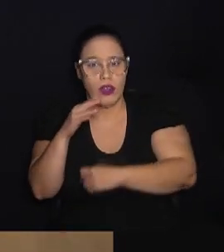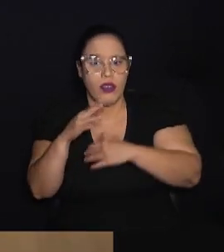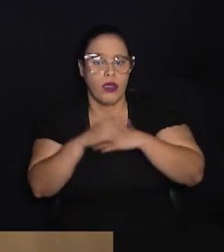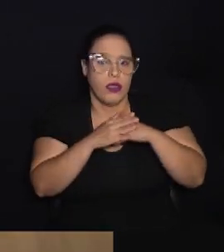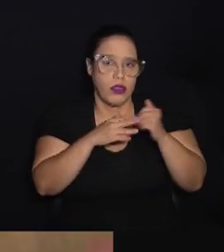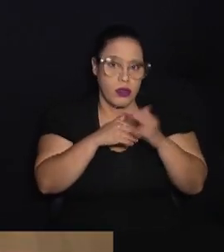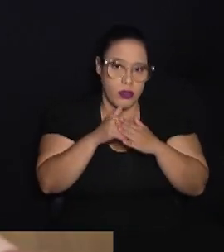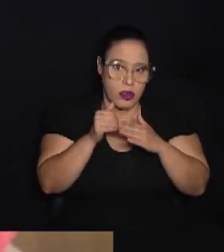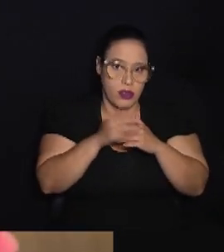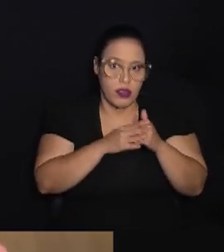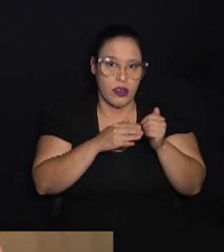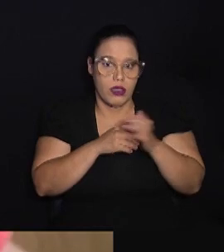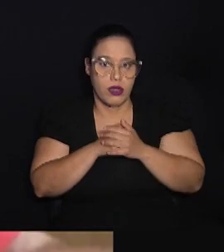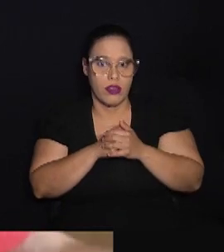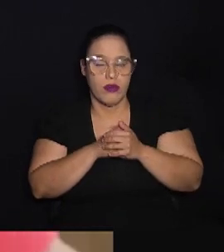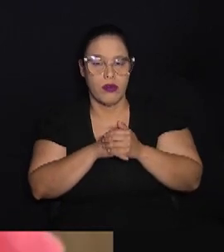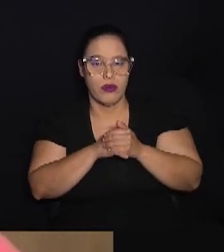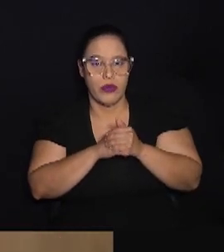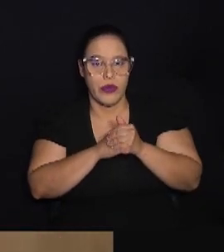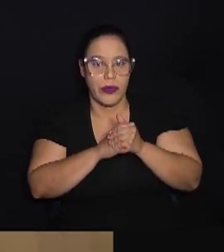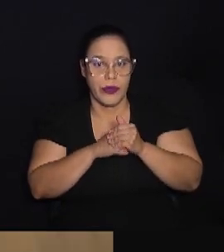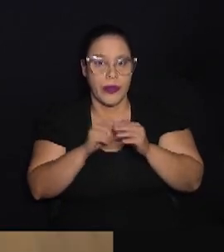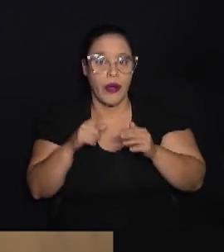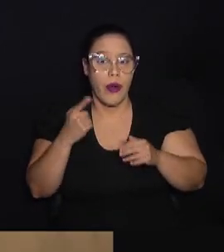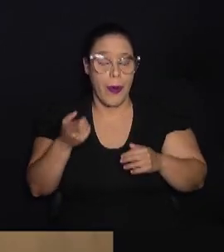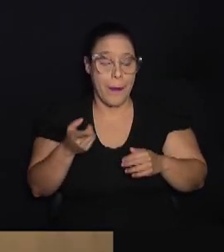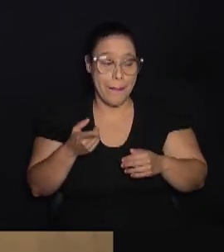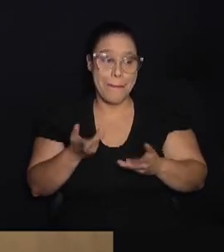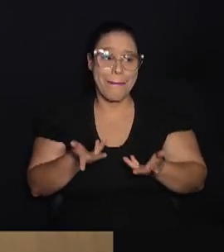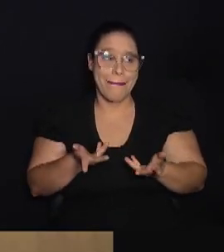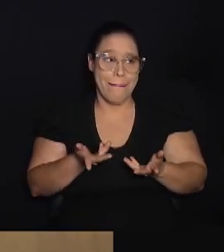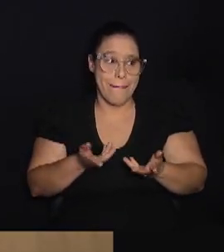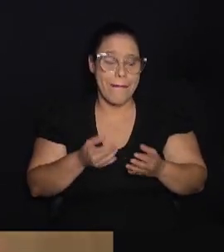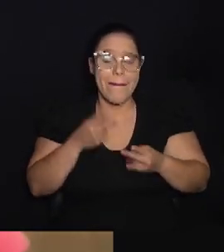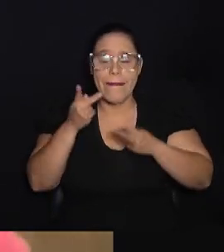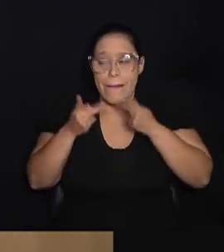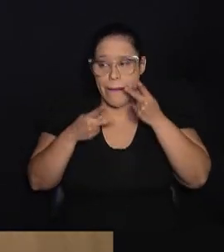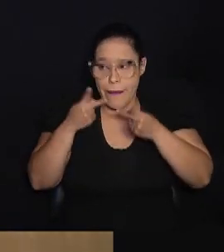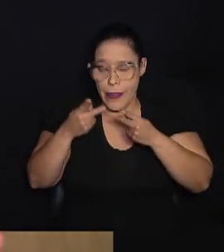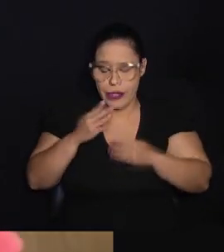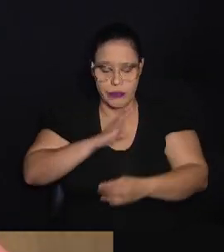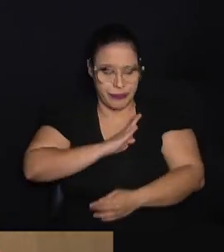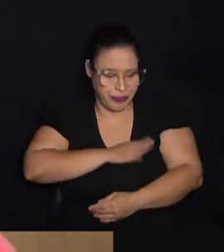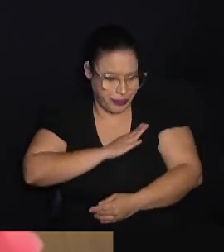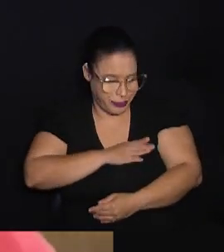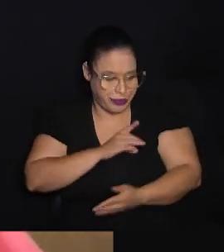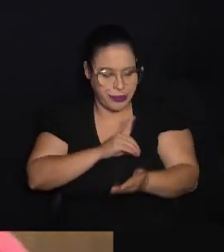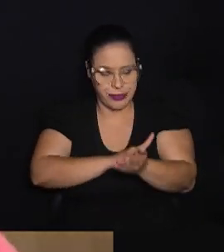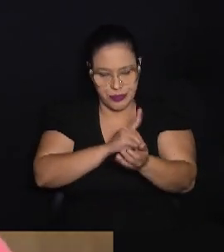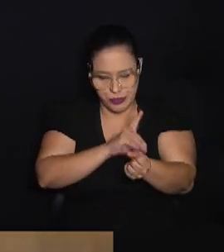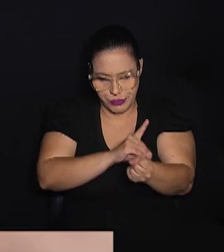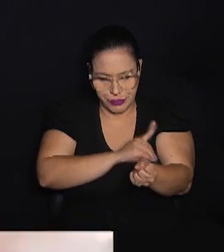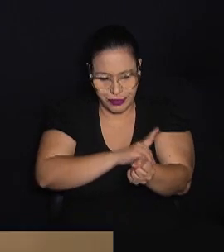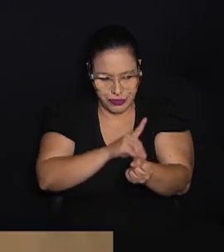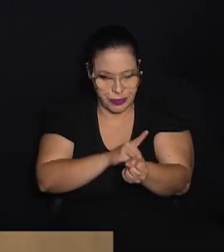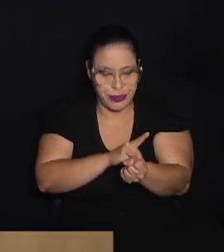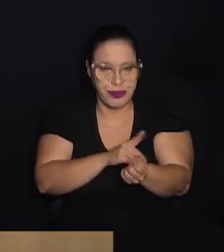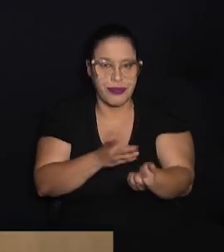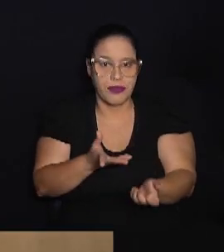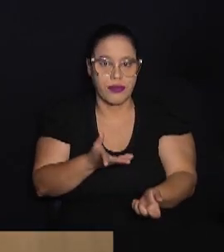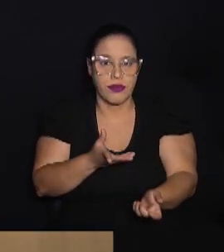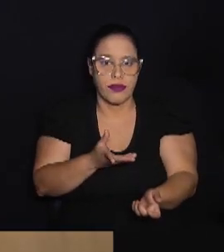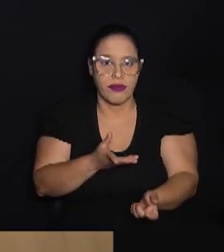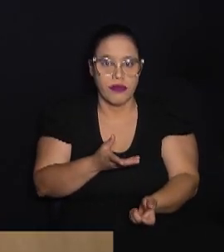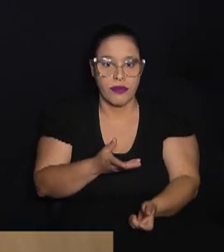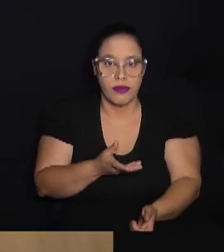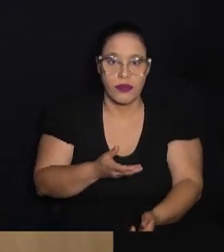as pacientes geralmente estão associadas a outras comorbidades, como eu já falei, problemas cardíacos, diabetes, problemas vasculares. Então você não